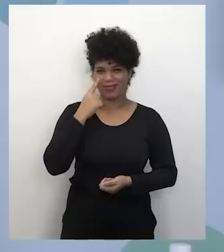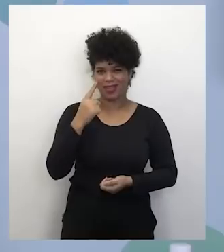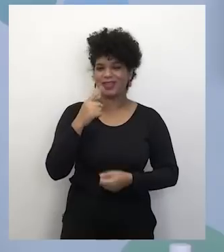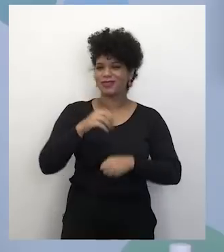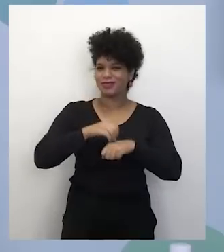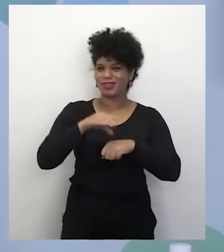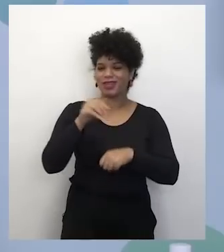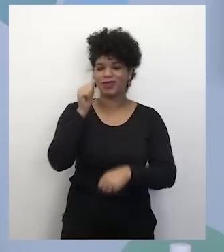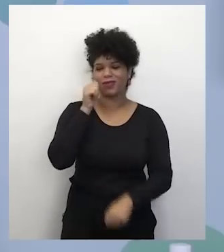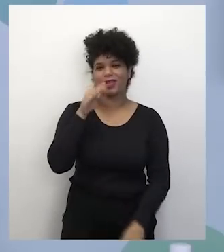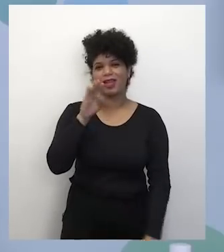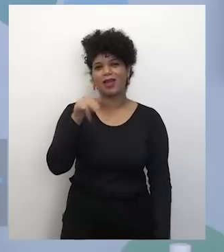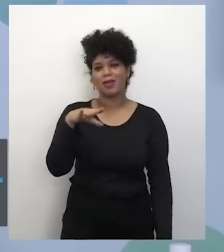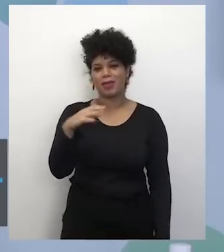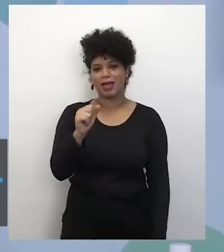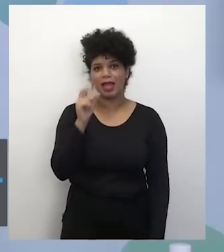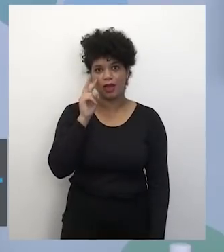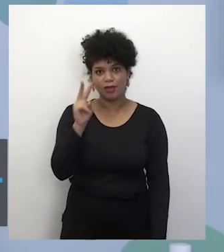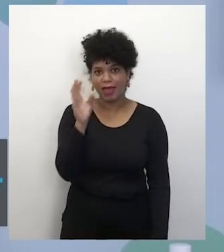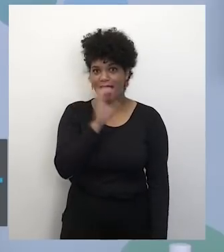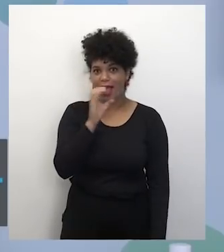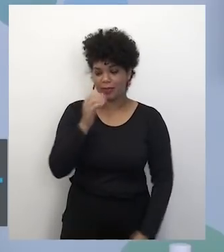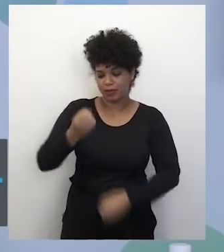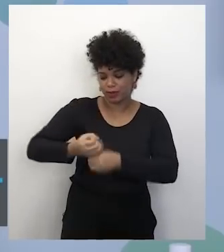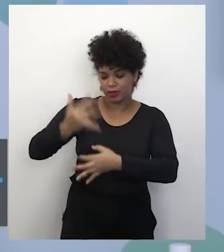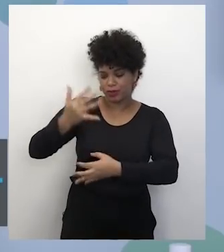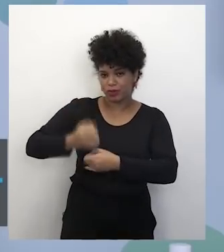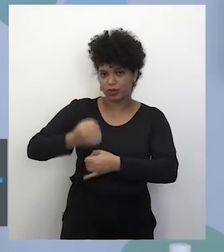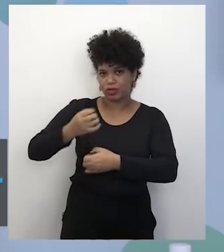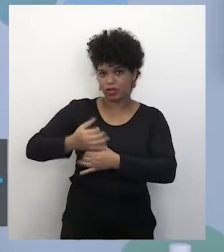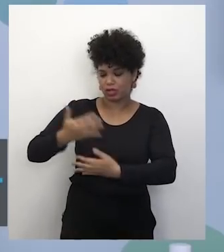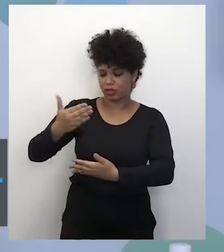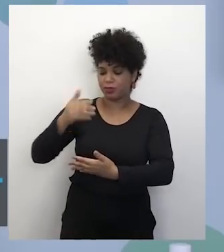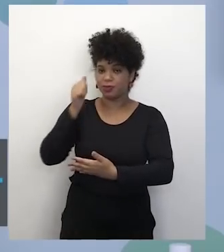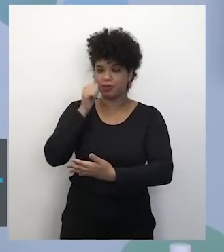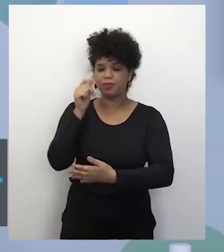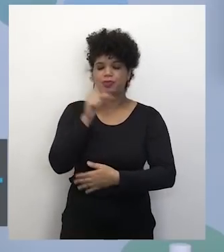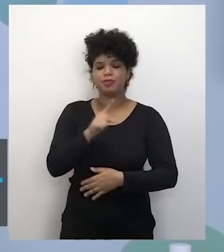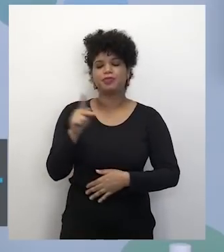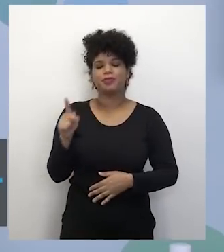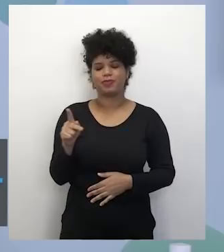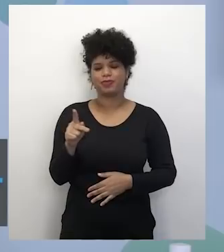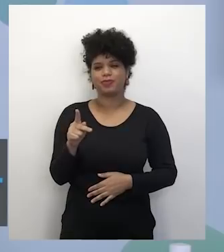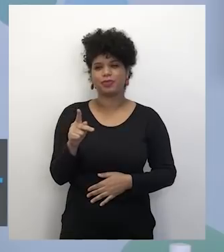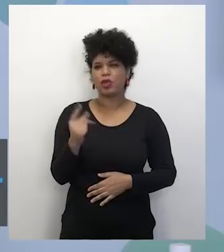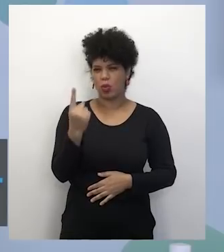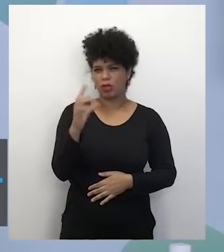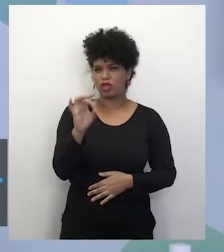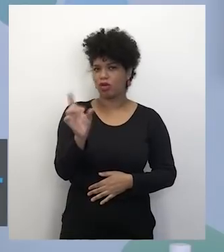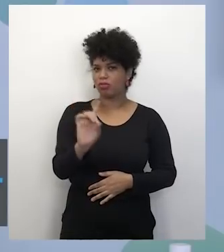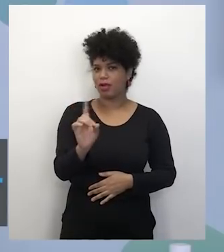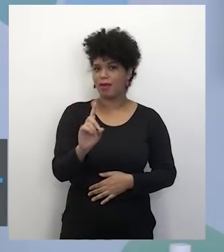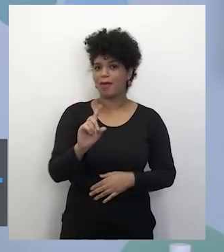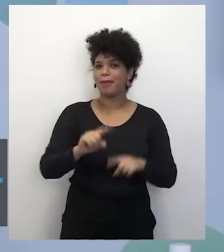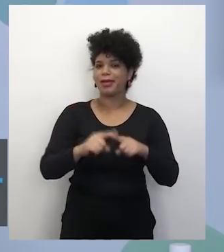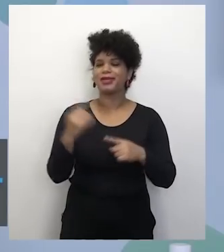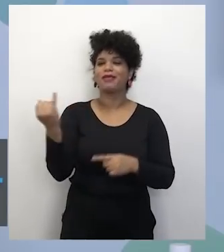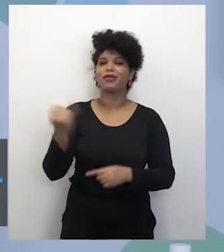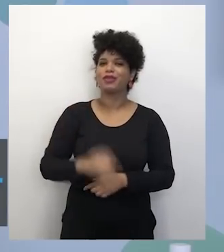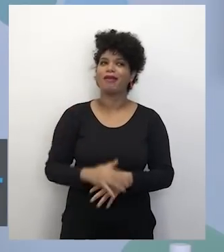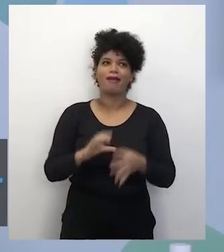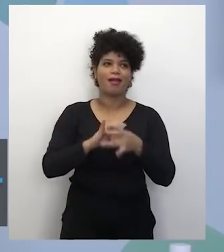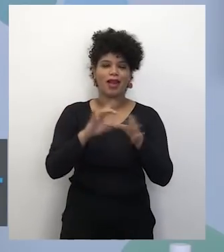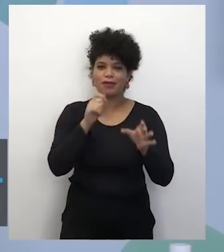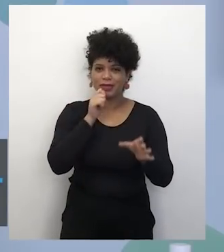da Bianca. Eu estava olhando rapidamente aqui o chat. Teve uma professora, ou mais de uma, que colocou que não está disponível ainda,